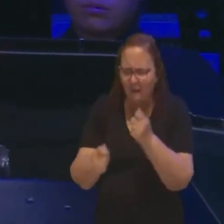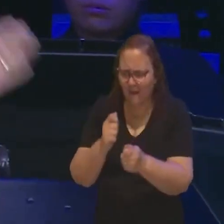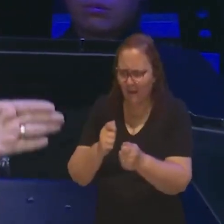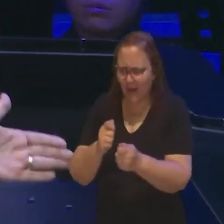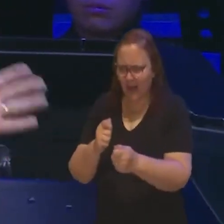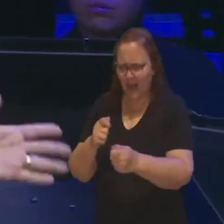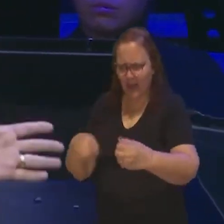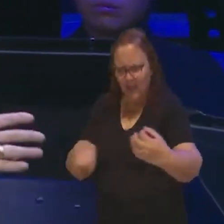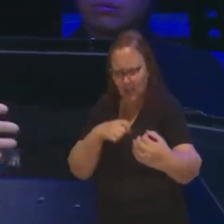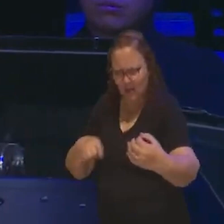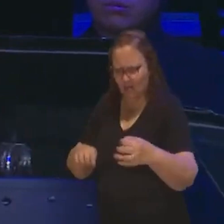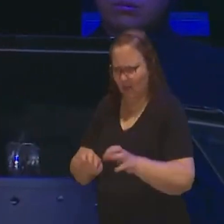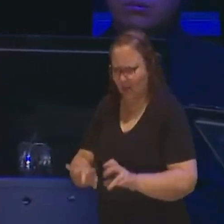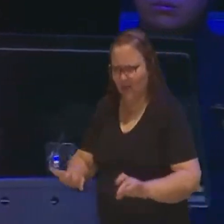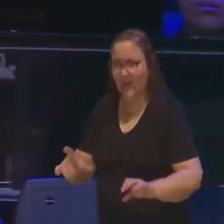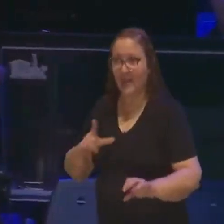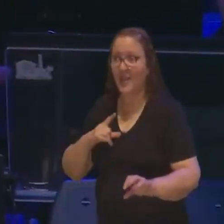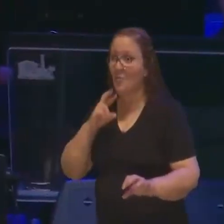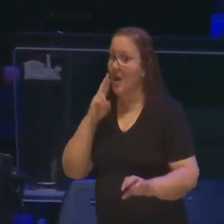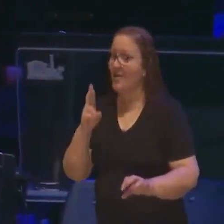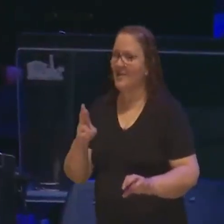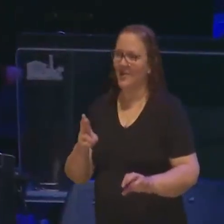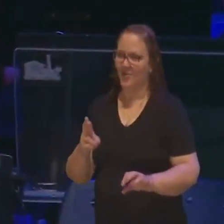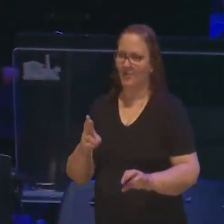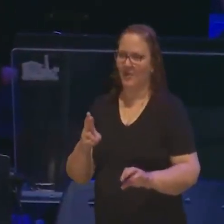que acontece aqui tem uma razão.